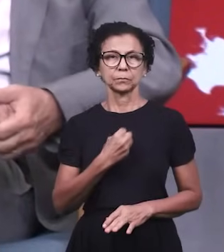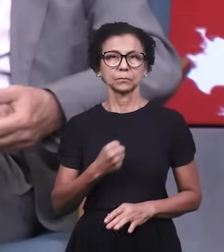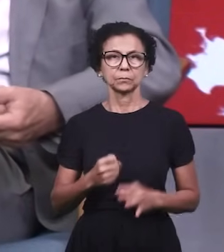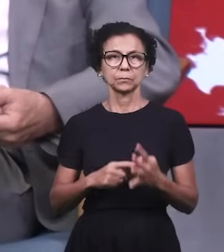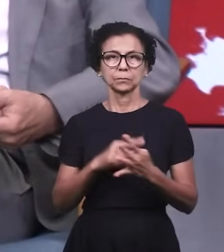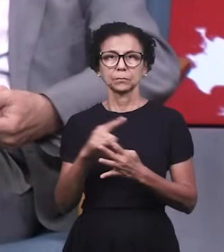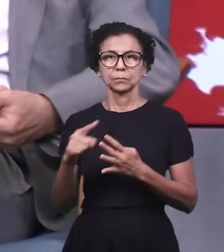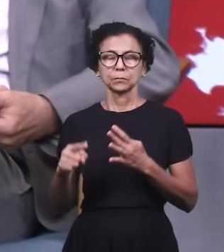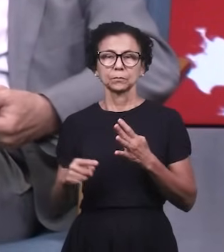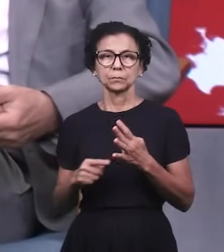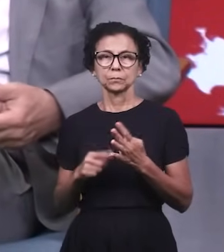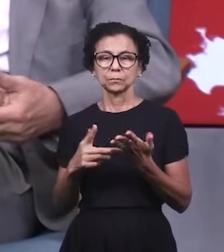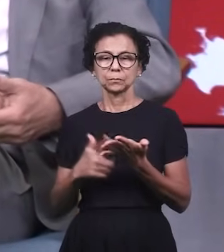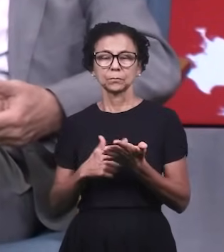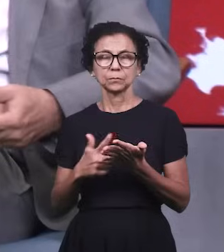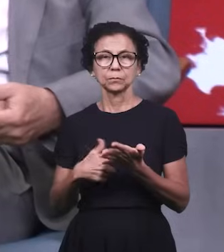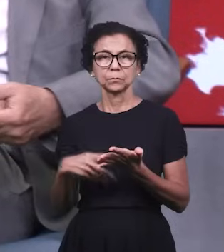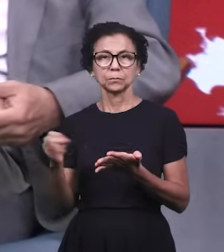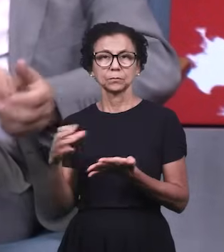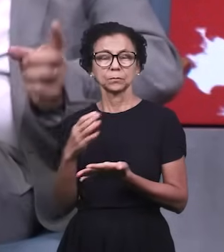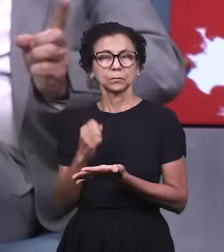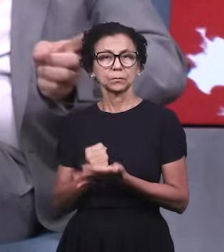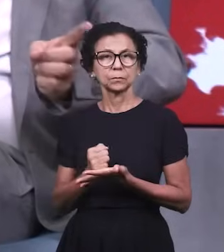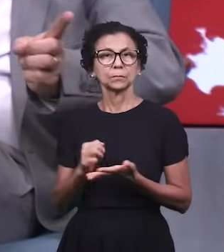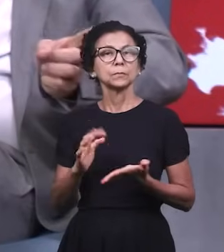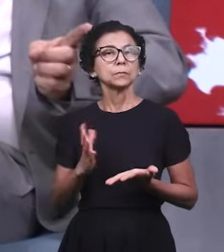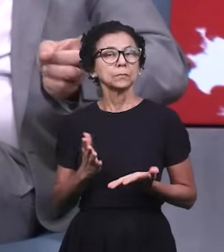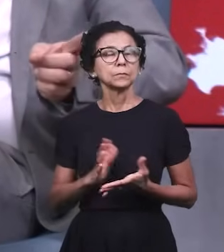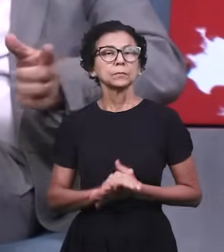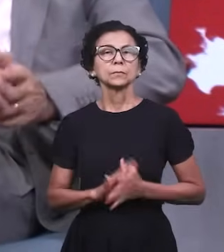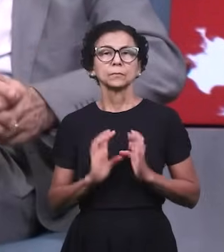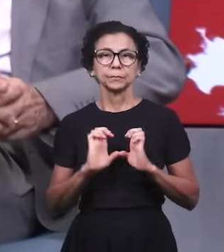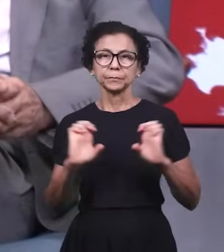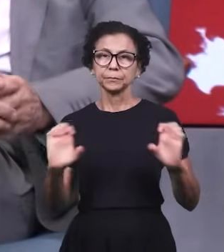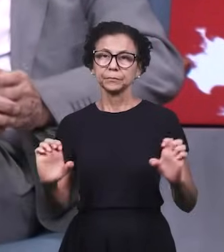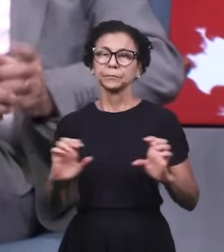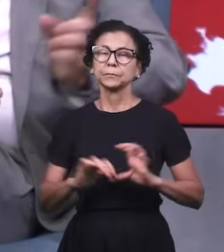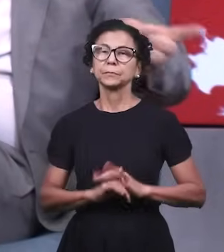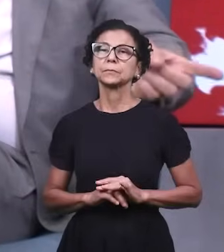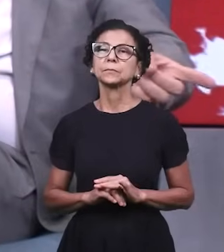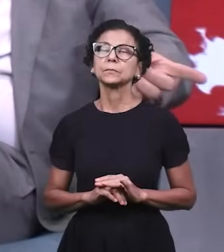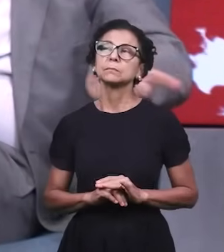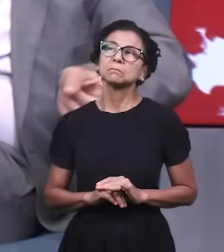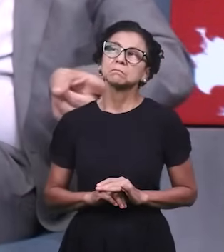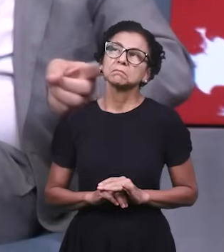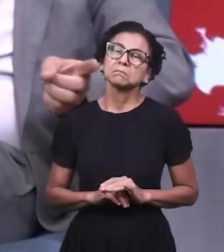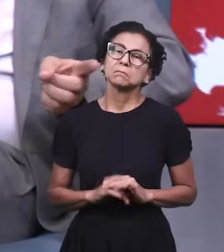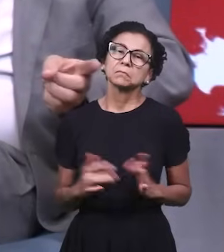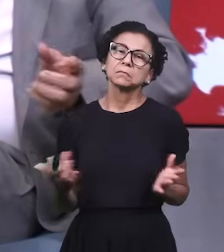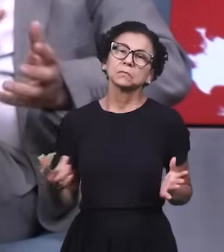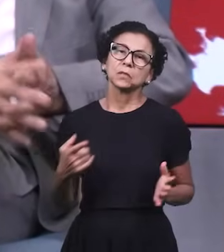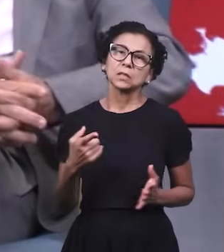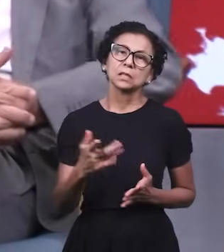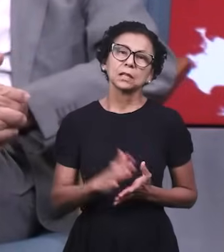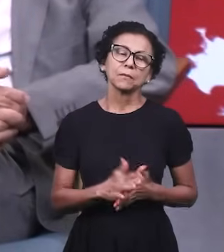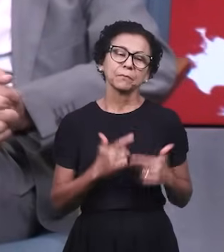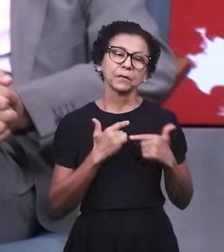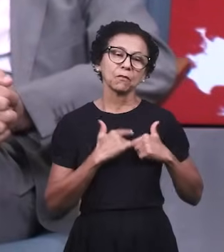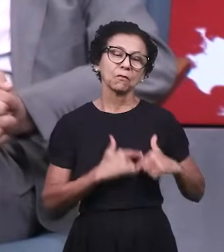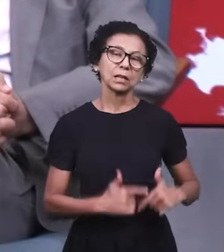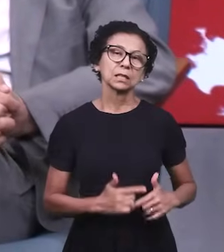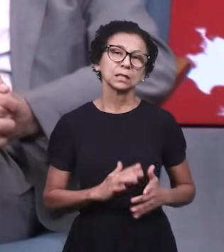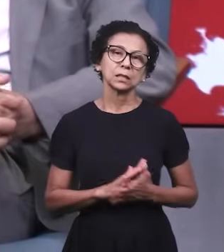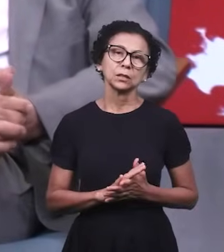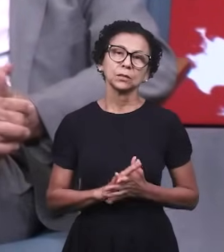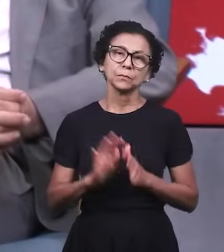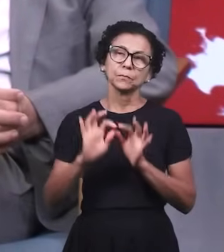4 evangelhos. O homem precisa... Essa é a distância que ele está. Do homem morto, a distância